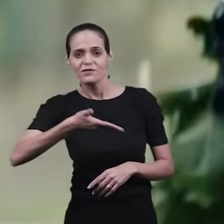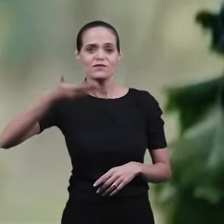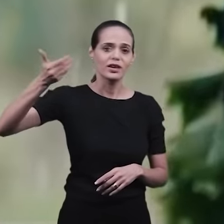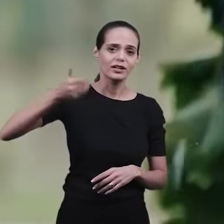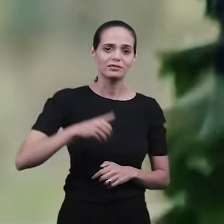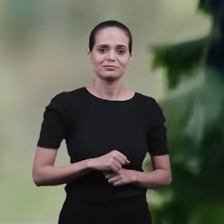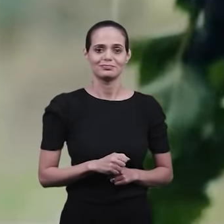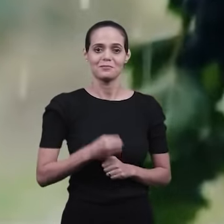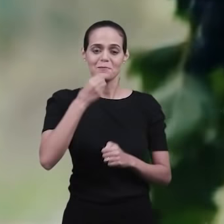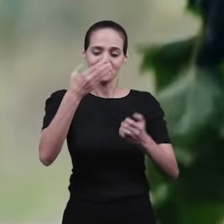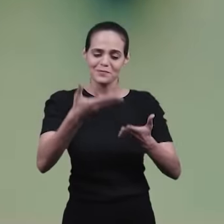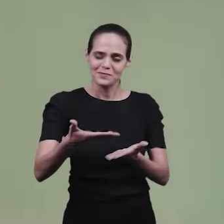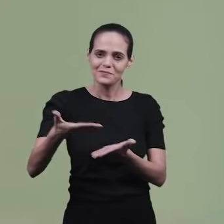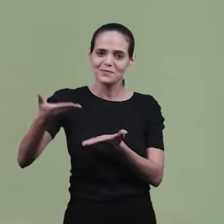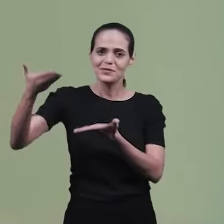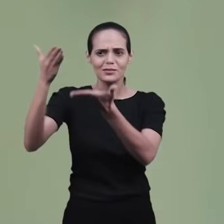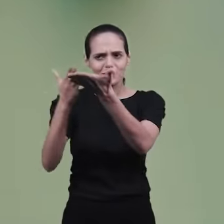que bem